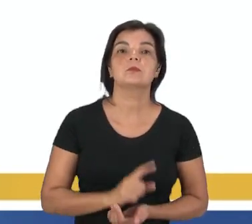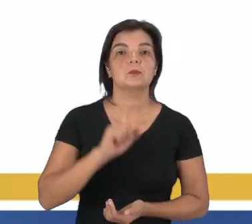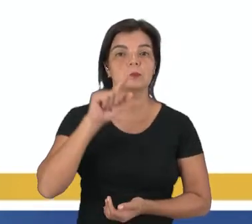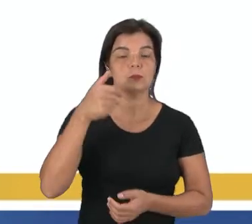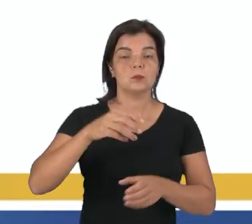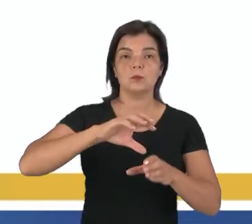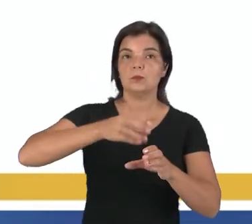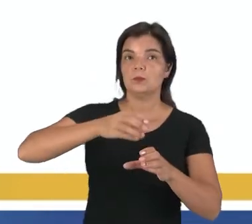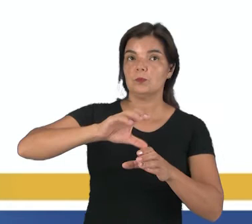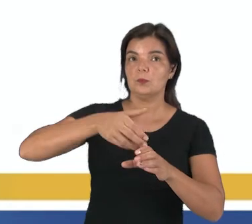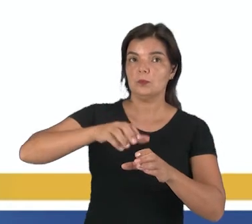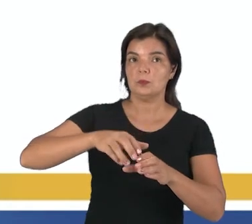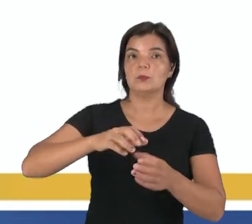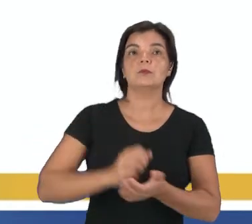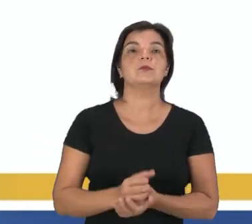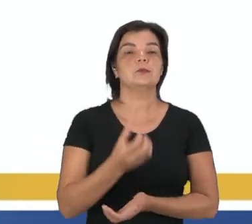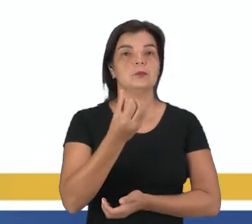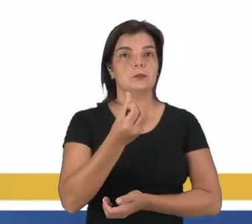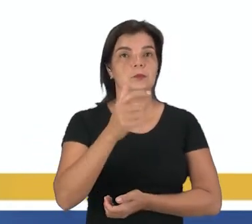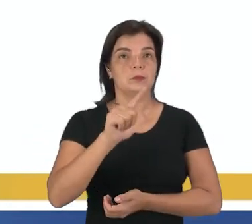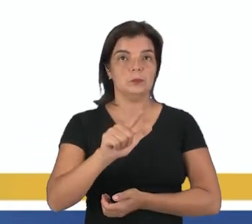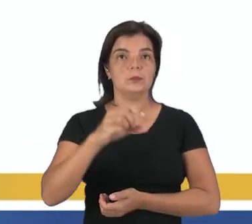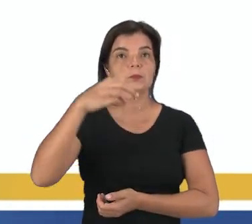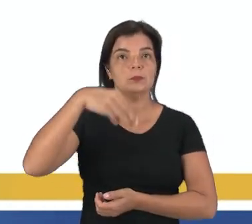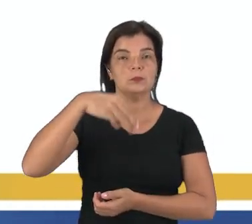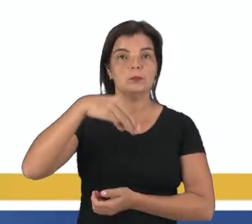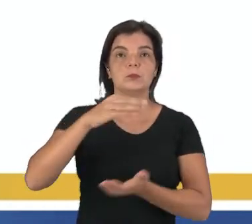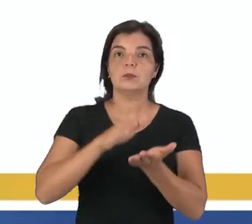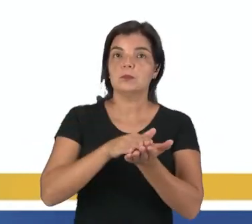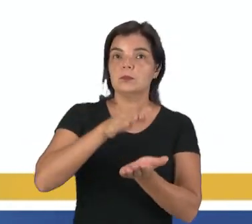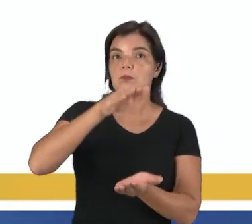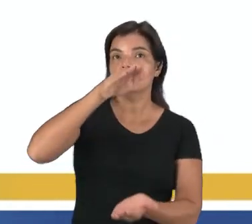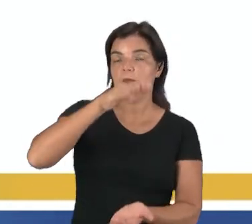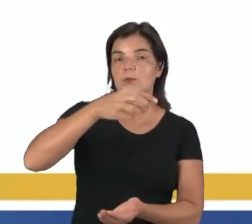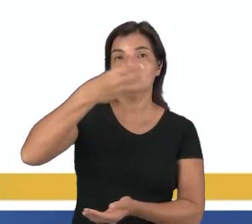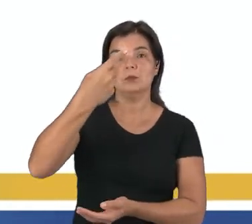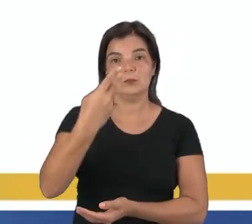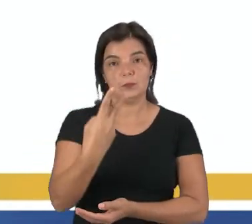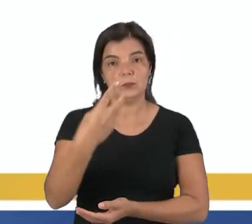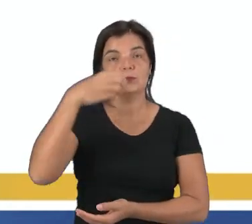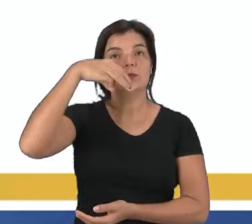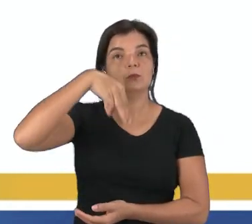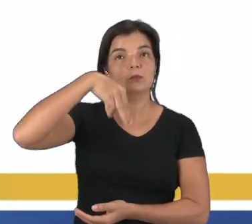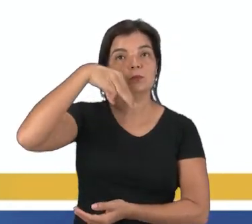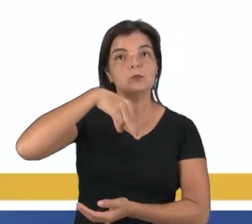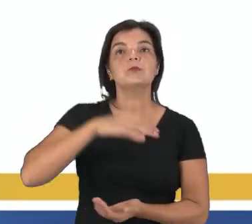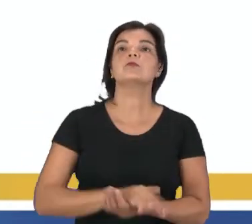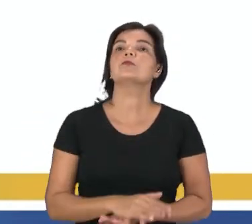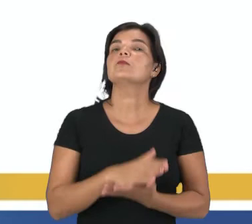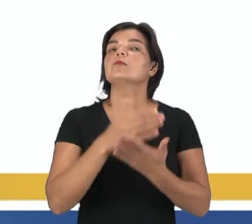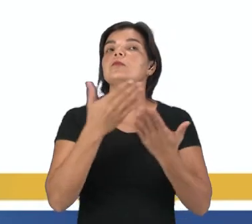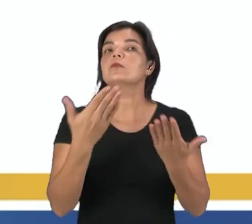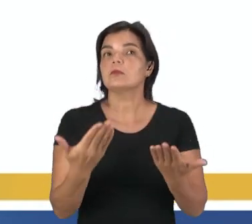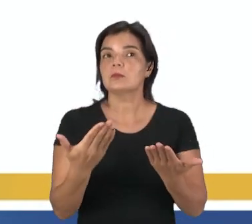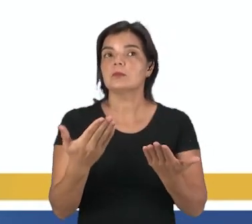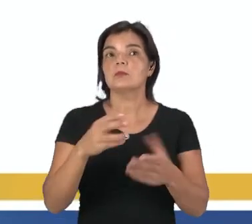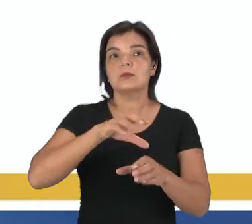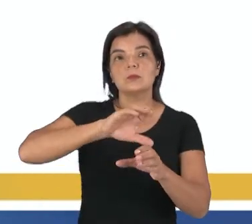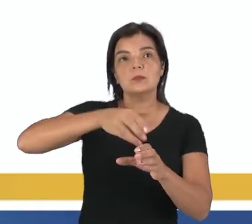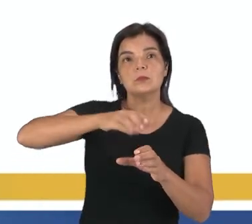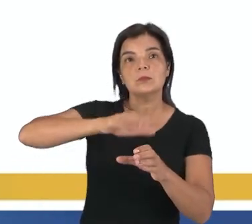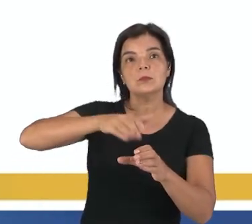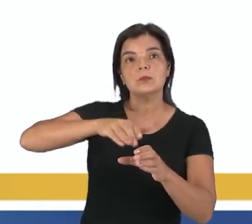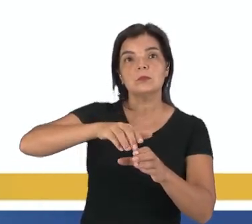Mais uma. Uma torneira com vazão de 6 litros por minuto enche um balde em 2 minutos. Quanto deverá ser a vazão